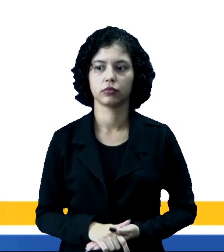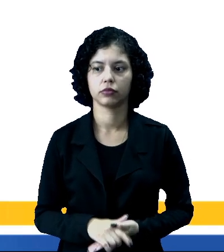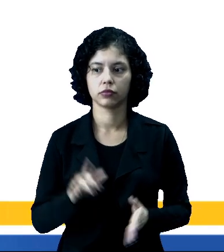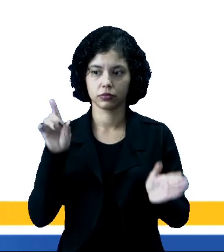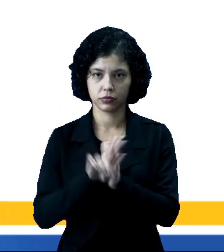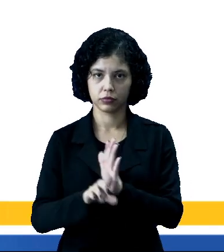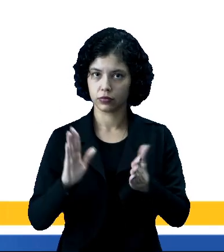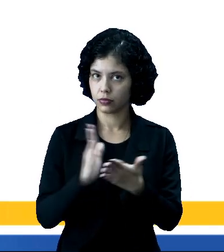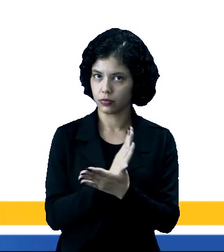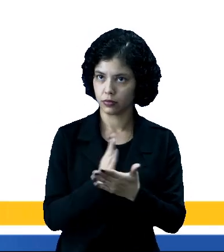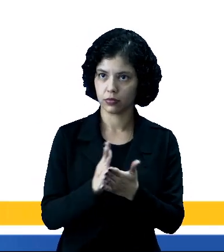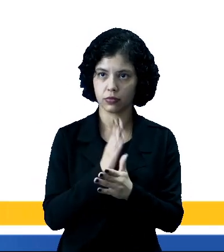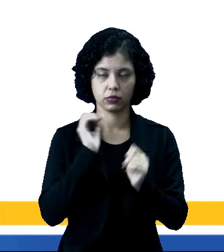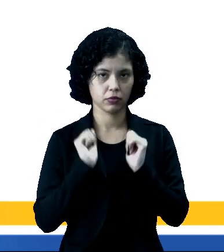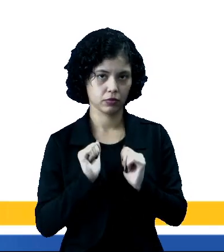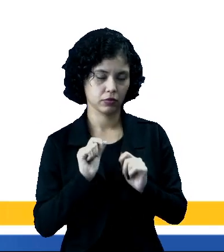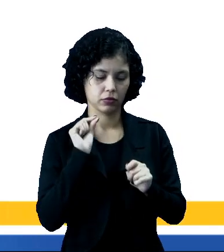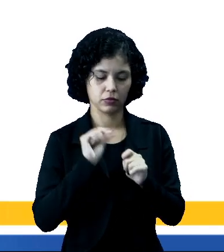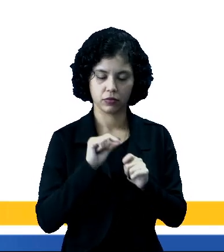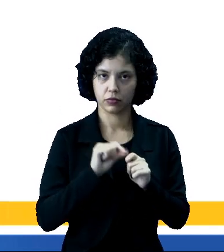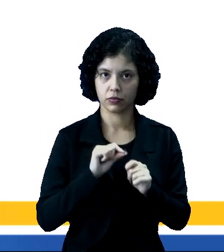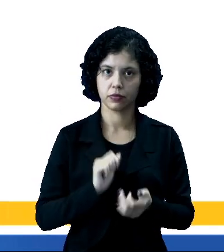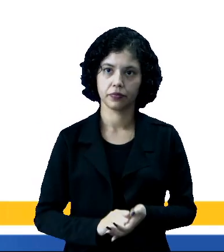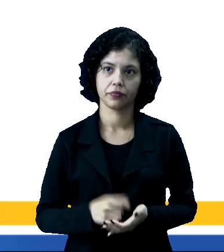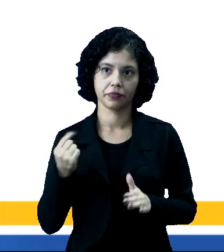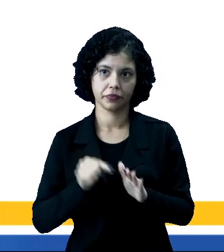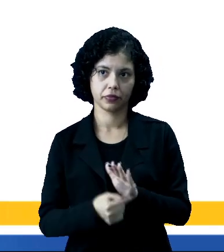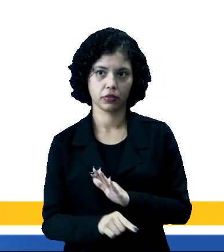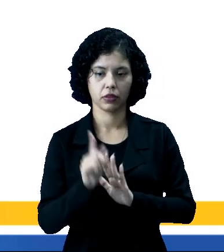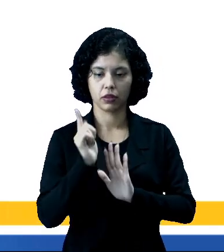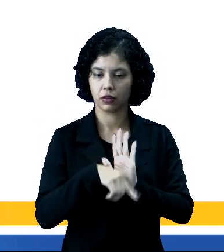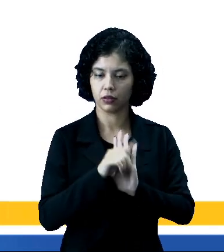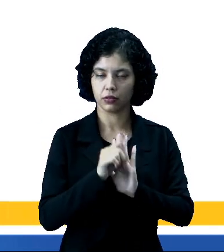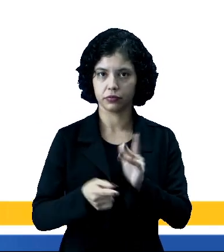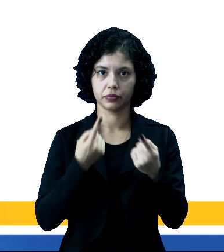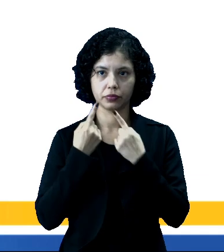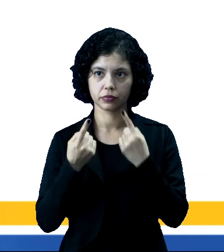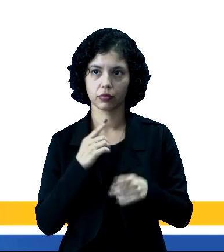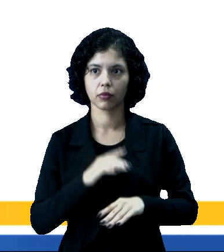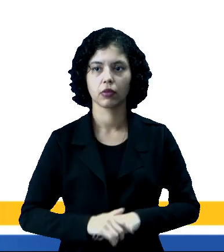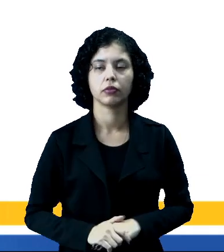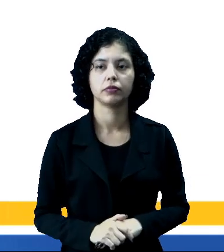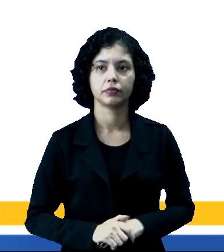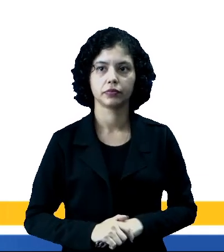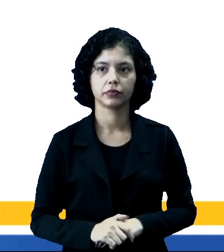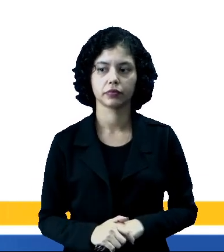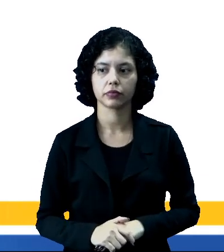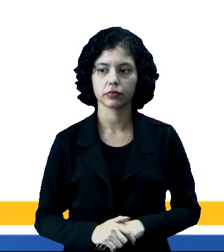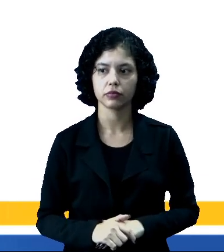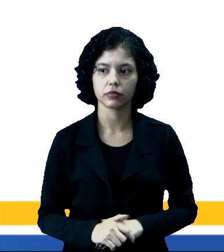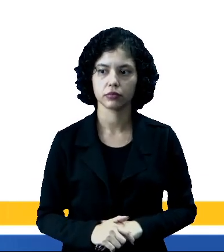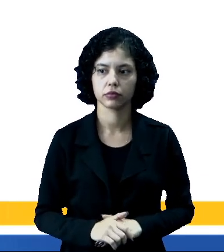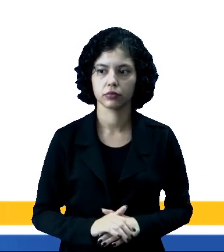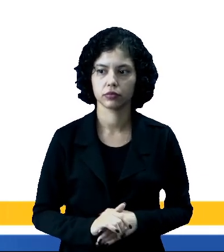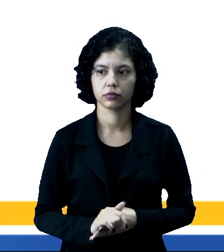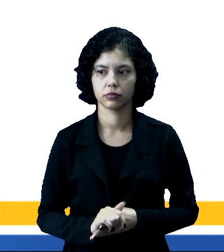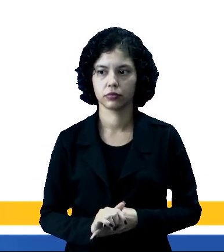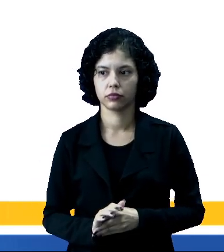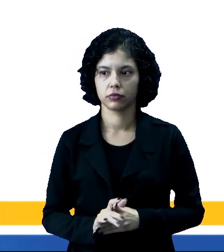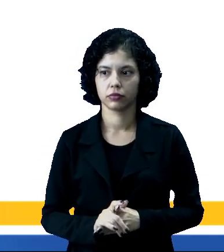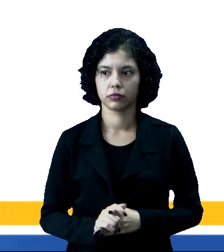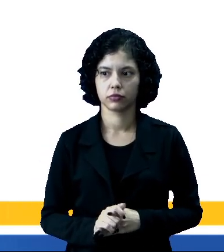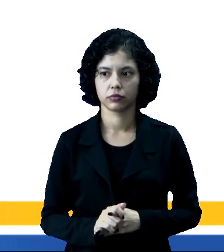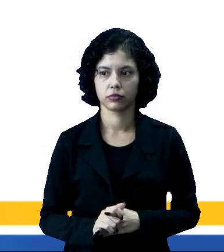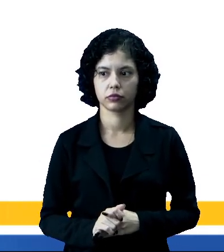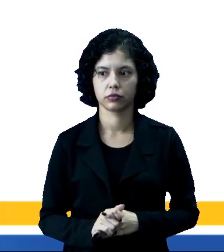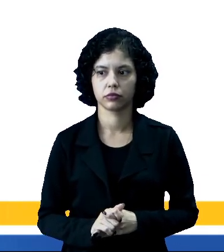algumas perguntas que podem ser feitas, né, dentro de um gênero discursivo como esse. Háblame de algum momento em tu vida